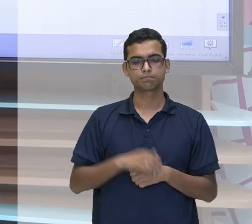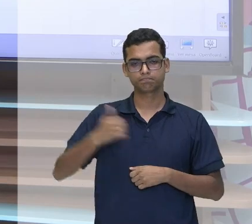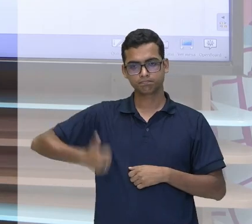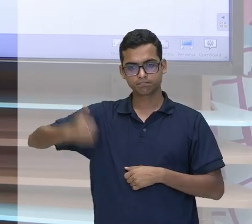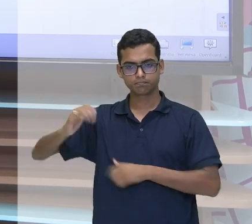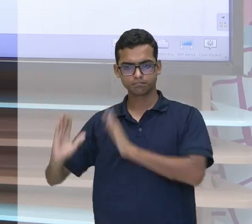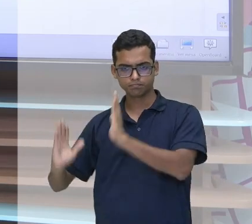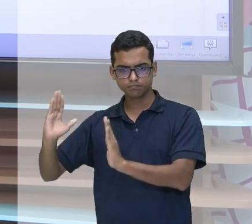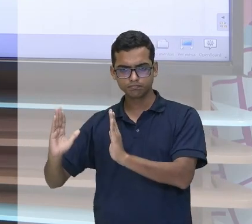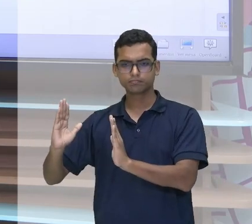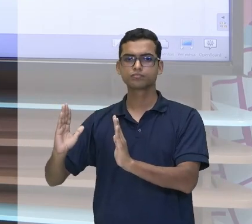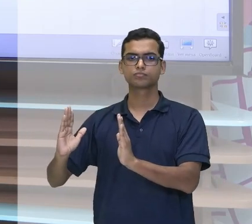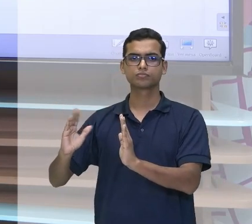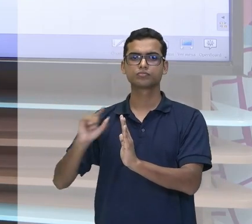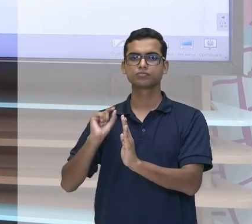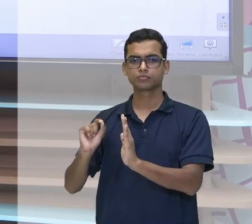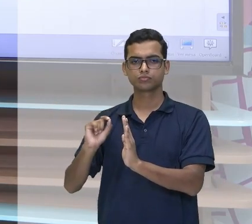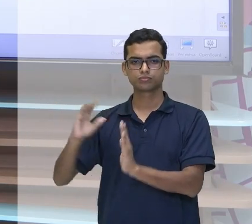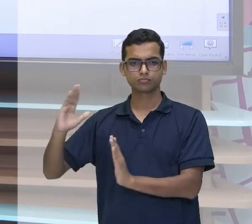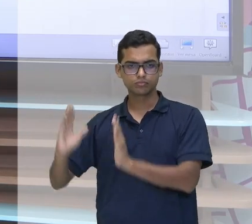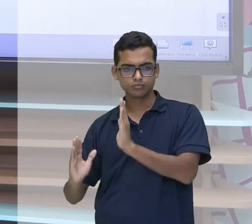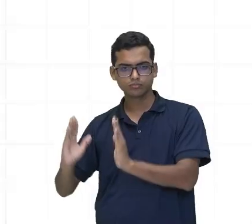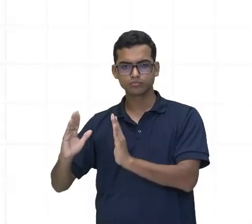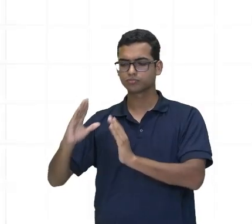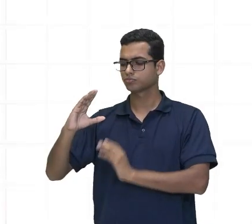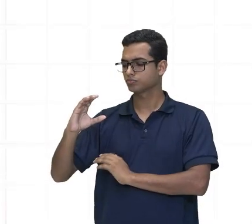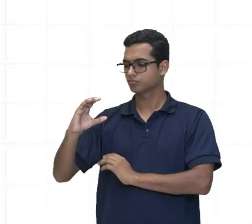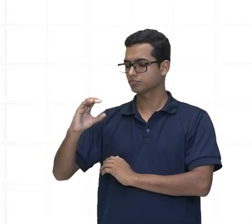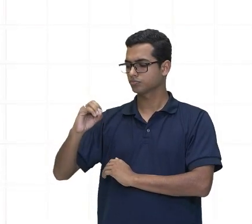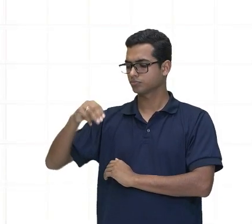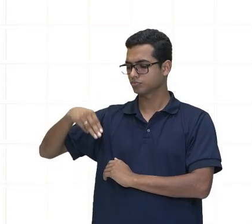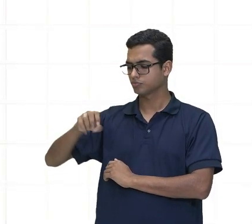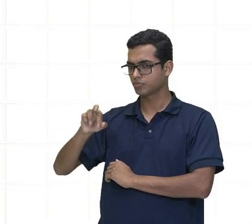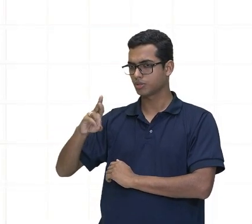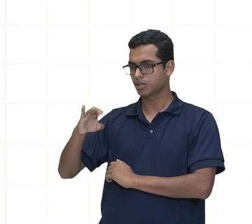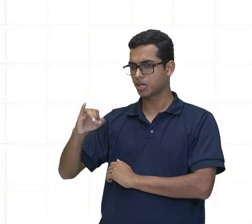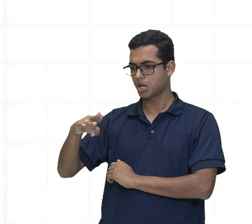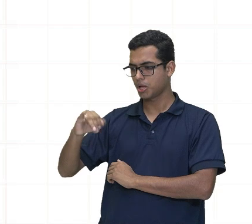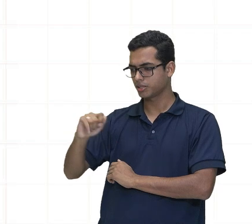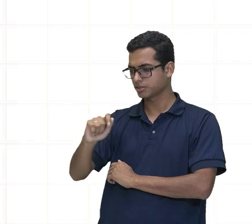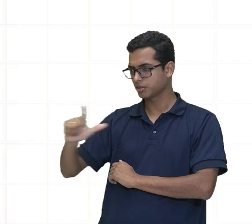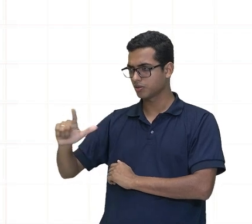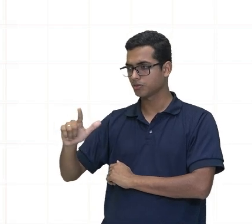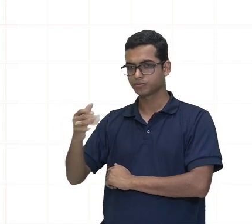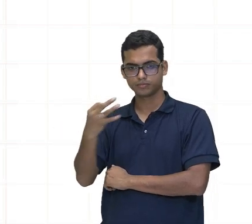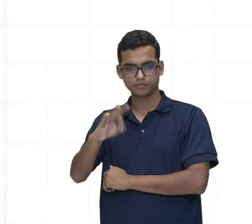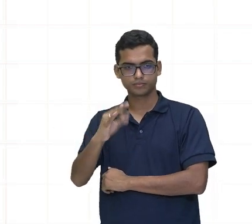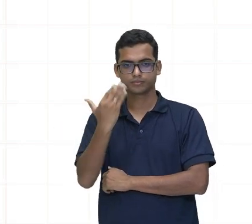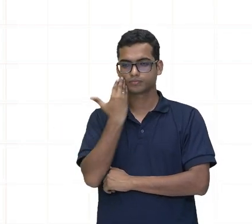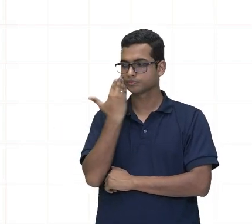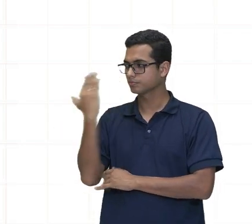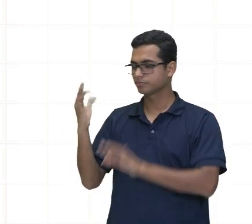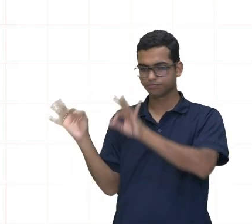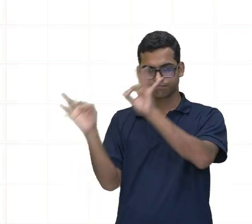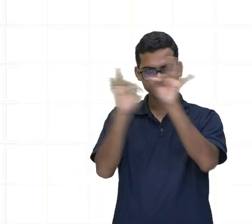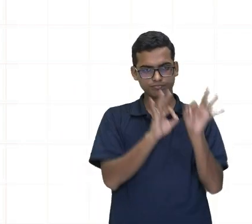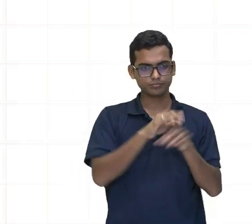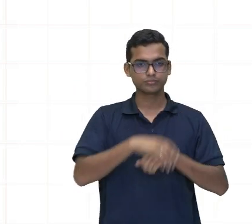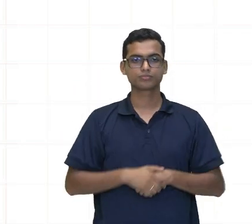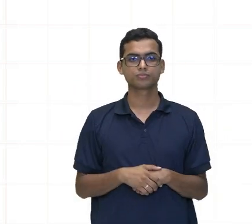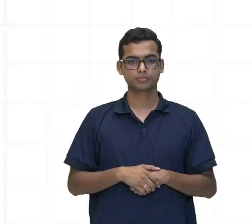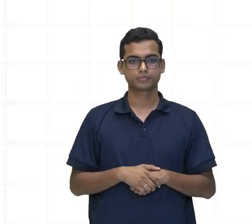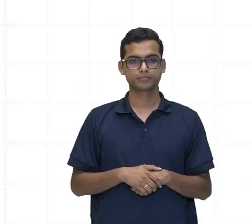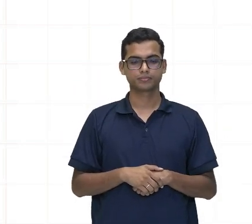fase, que é a chamada fase comercial. Acompanhe aqui comigo. Bem, no capitalismo